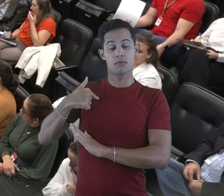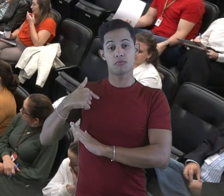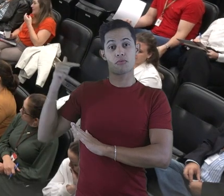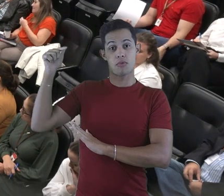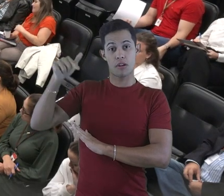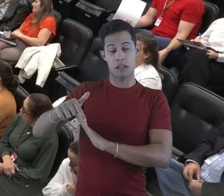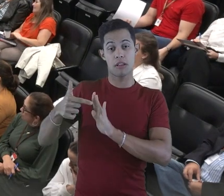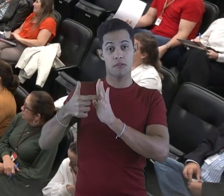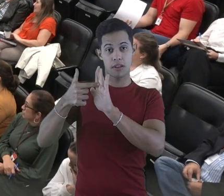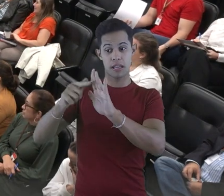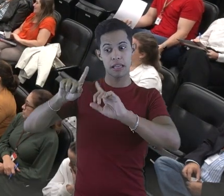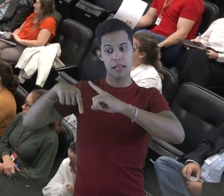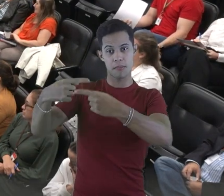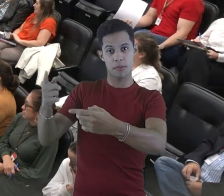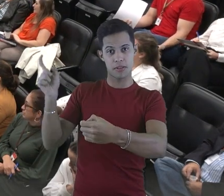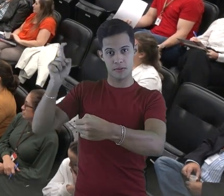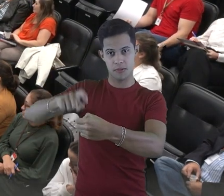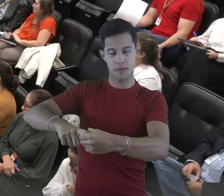aqui